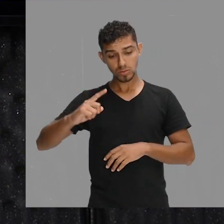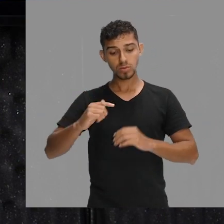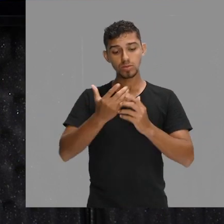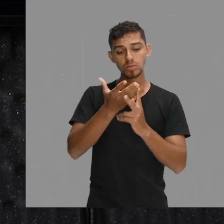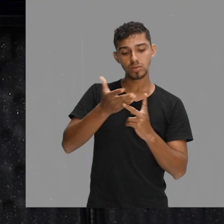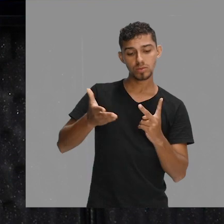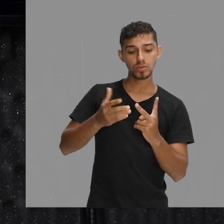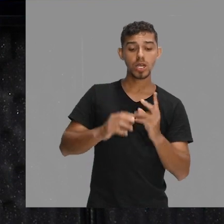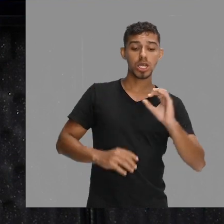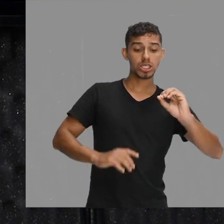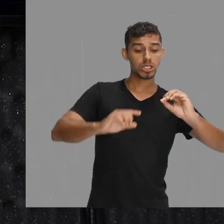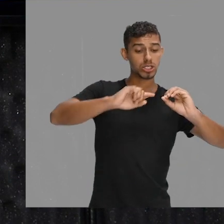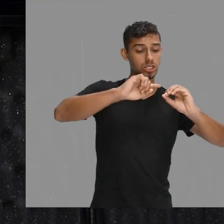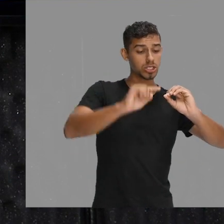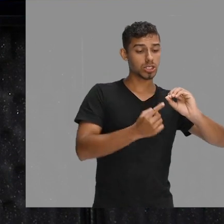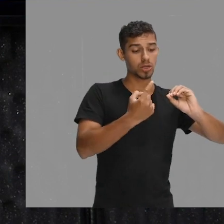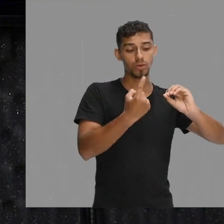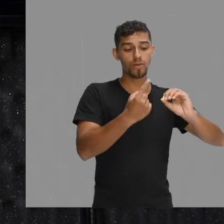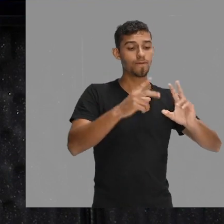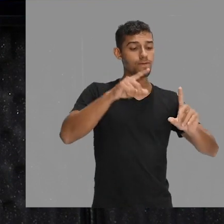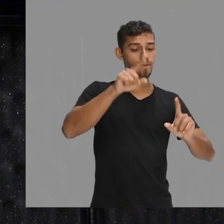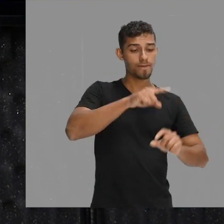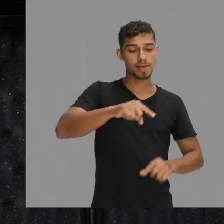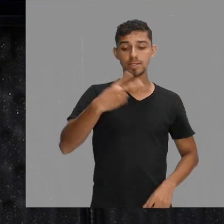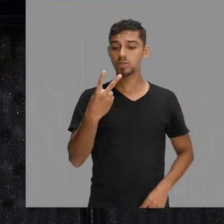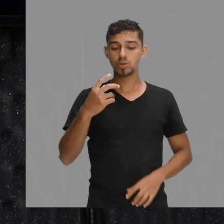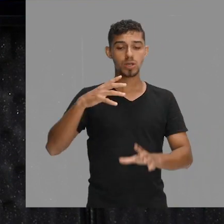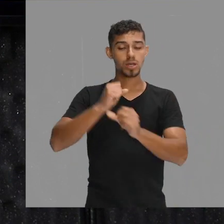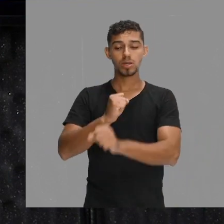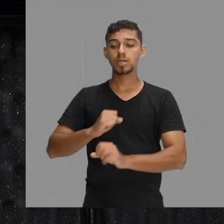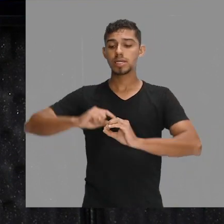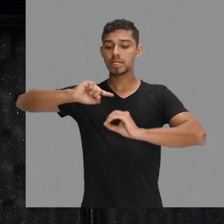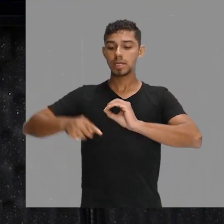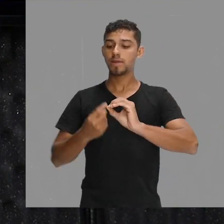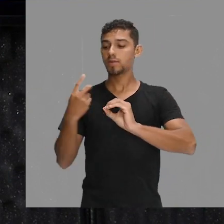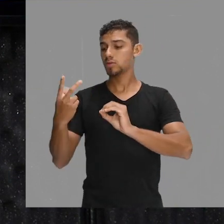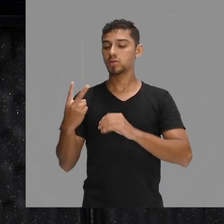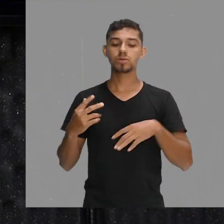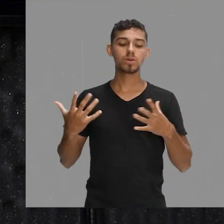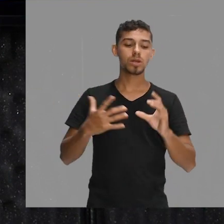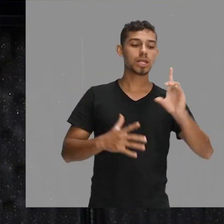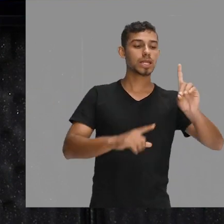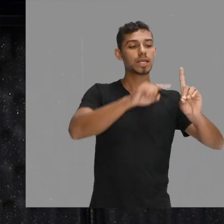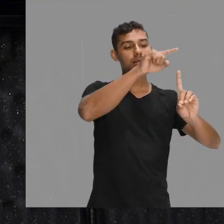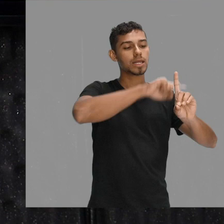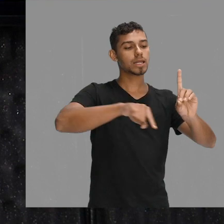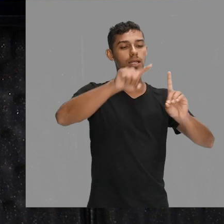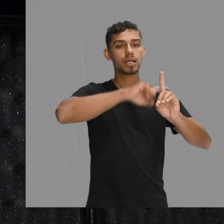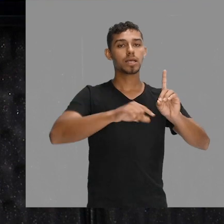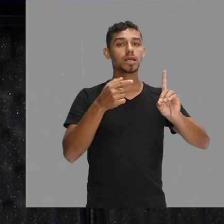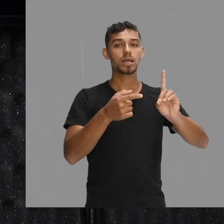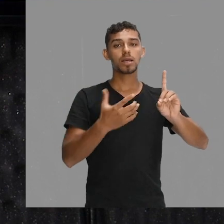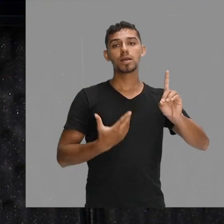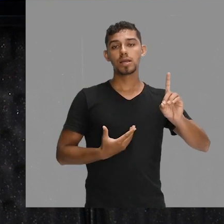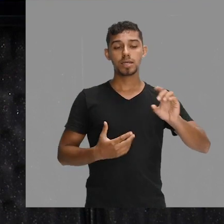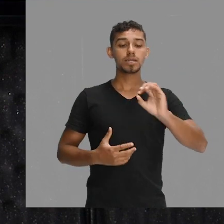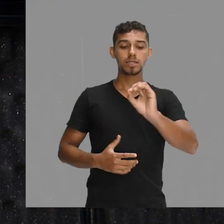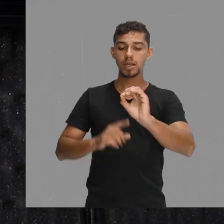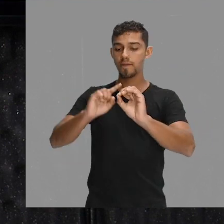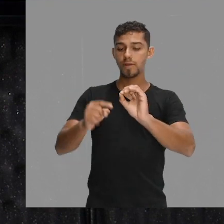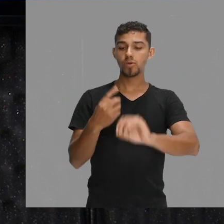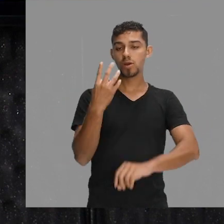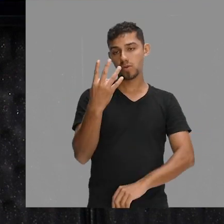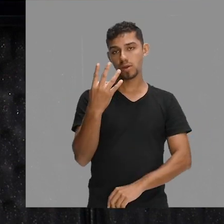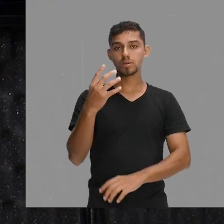2. 0,1 vezes 2, 0,2. Onde eu tenho mais partículas? Na letra D. 0,4 mol